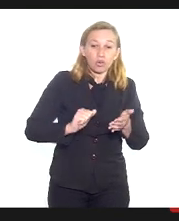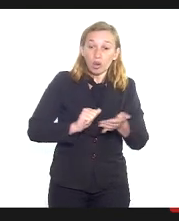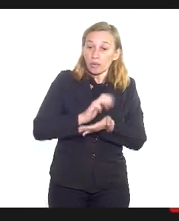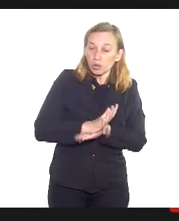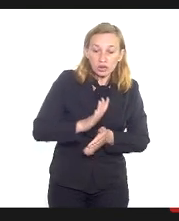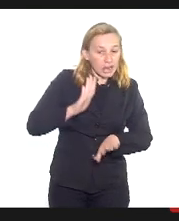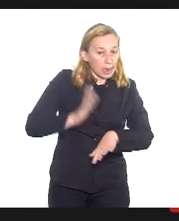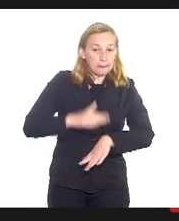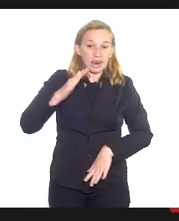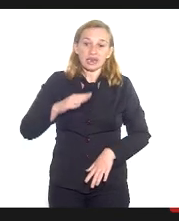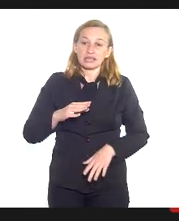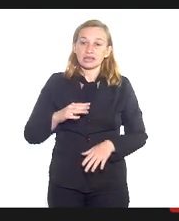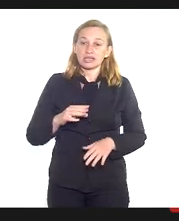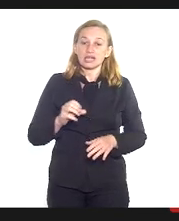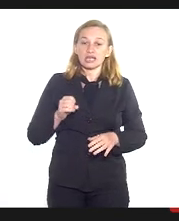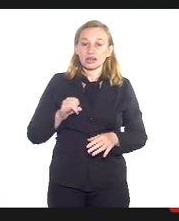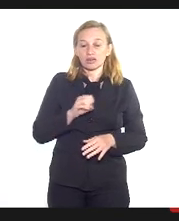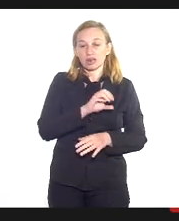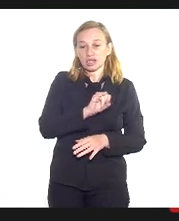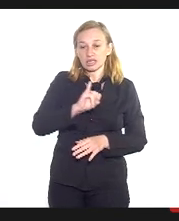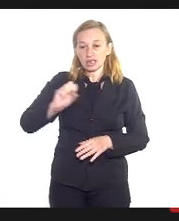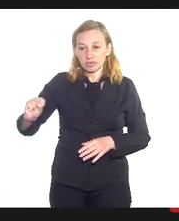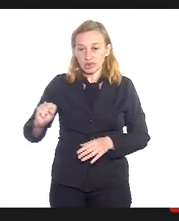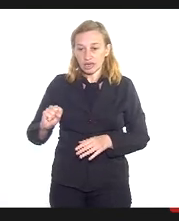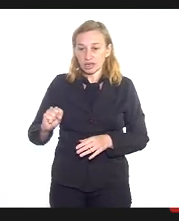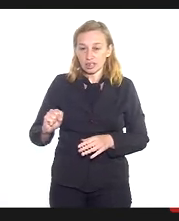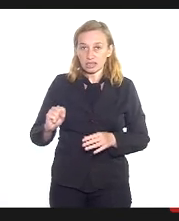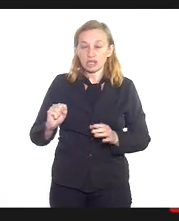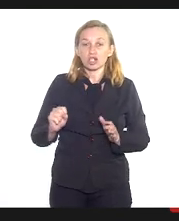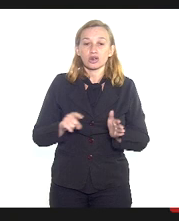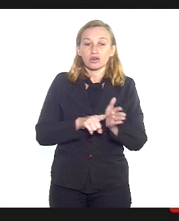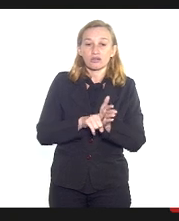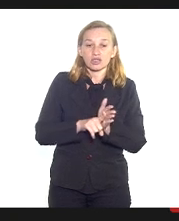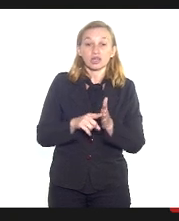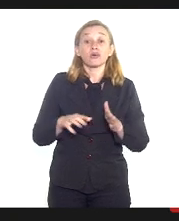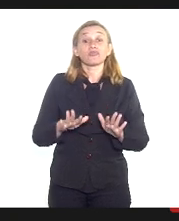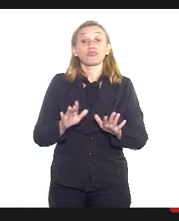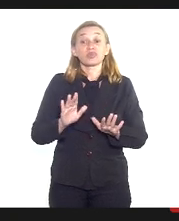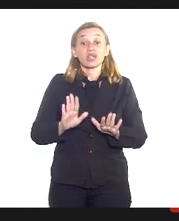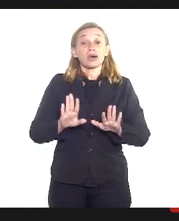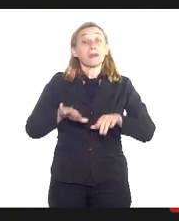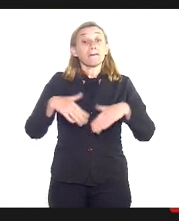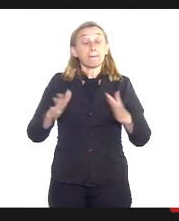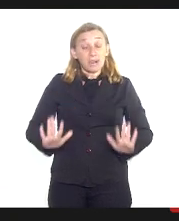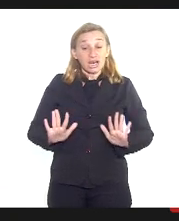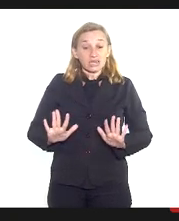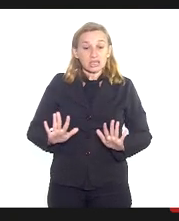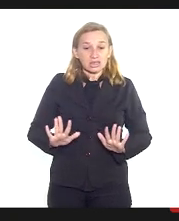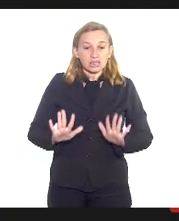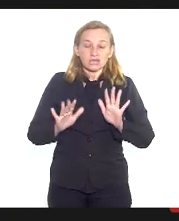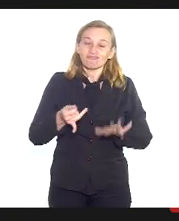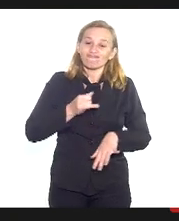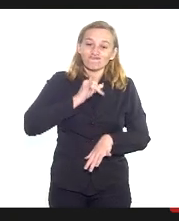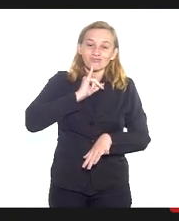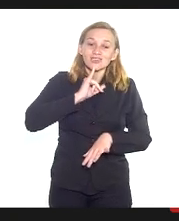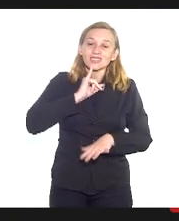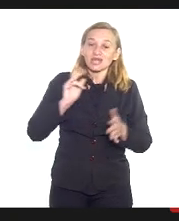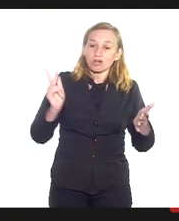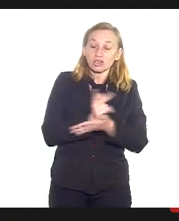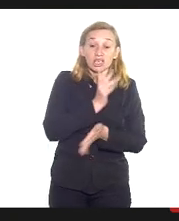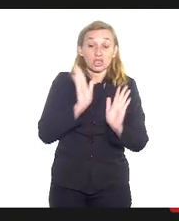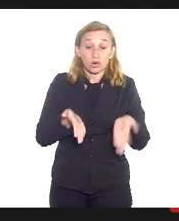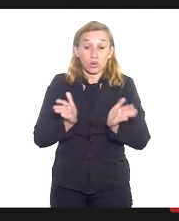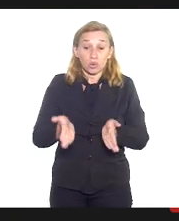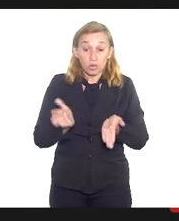e, no caso do ICMS, se configura um embaraço à ação fiscal. Infelizmente, com o desenho que existe hoje da